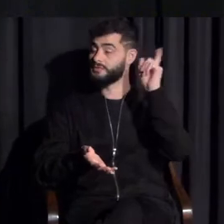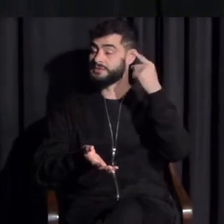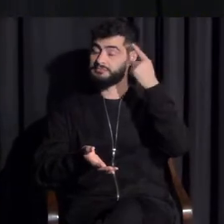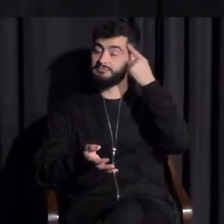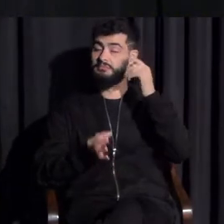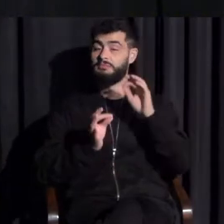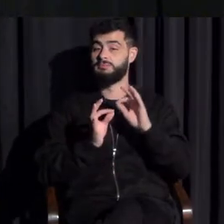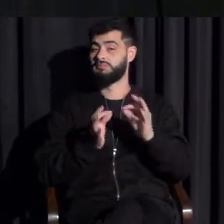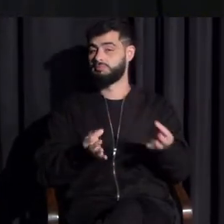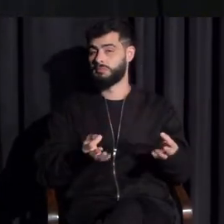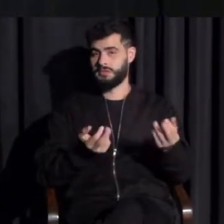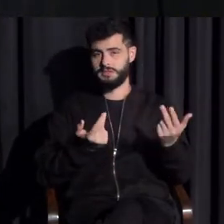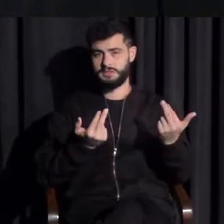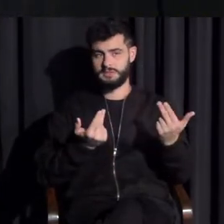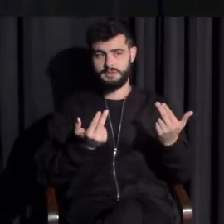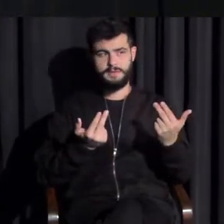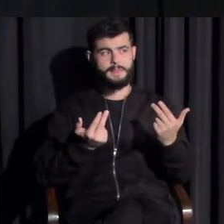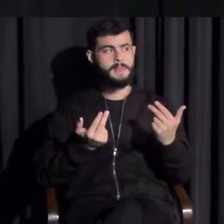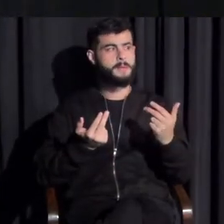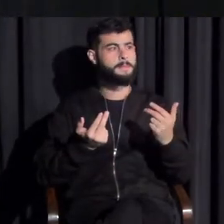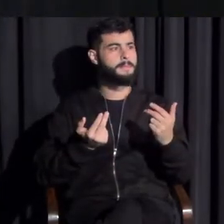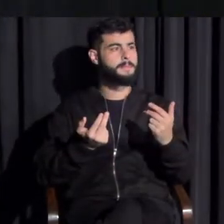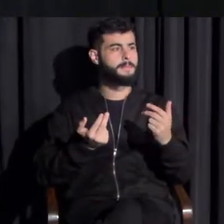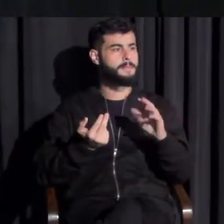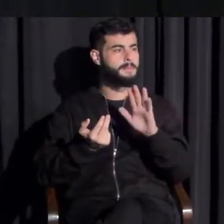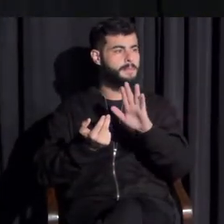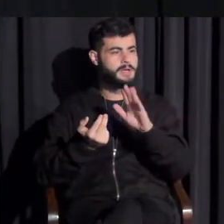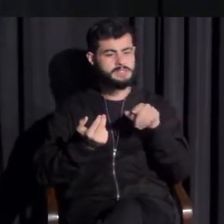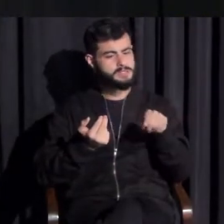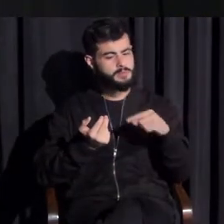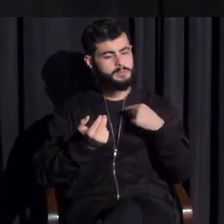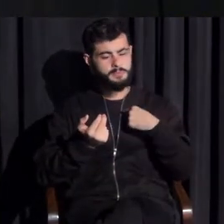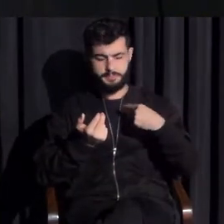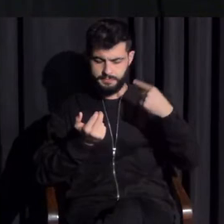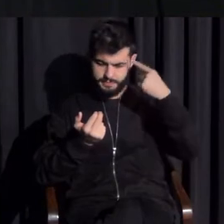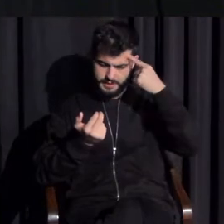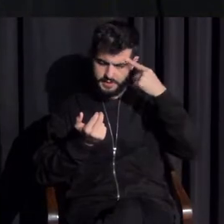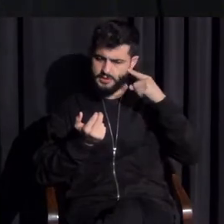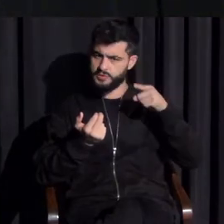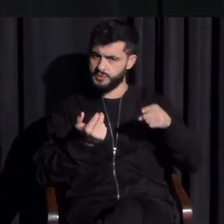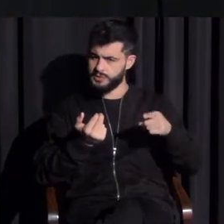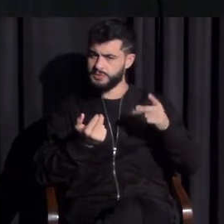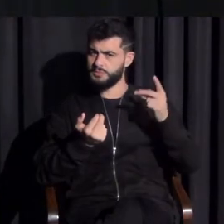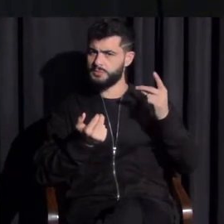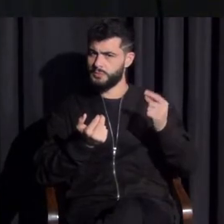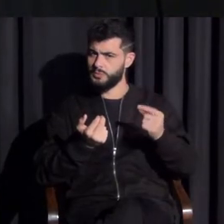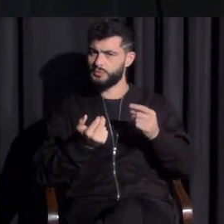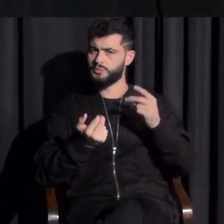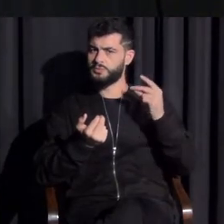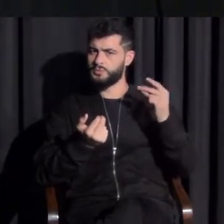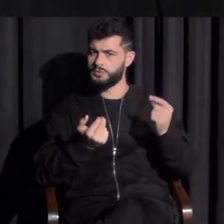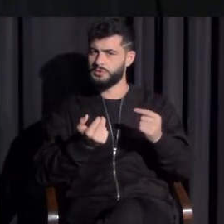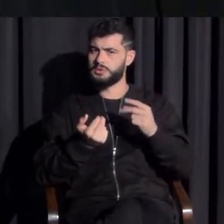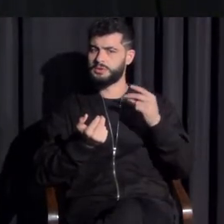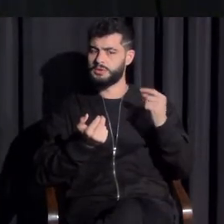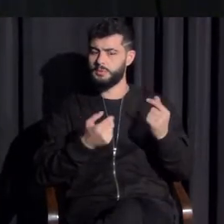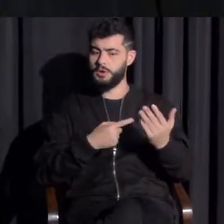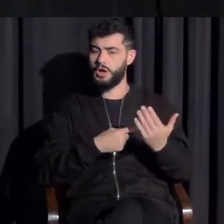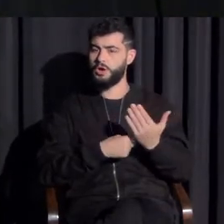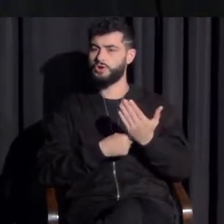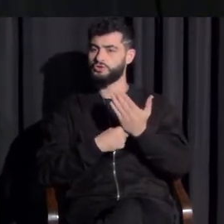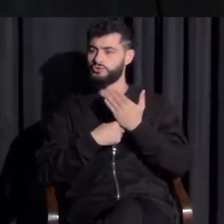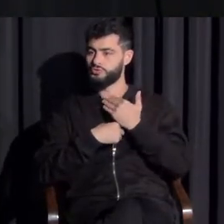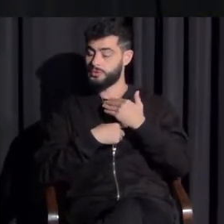uma pergunta, né, que caminha comigo já há muito tempo, né, como uma lente para a gente